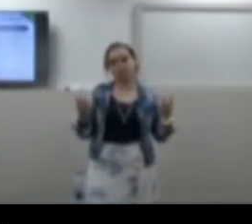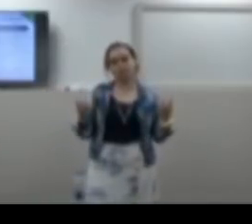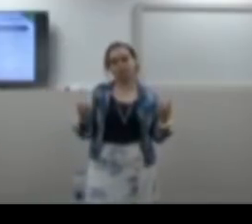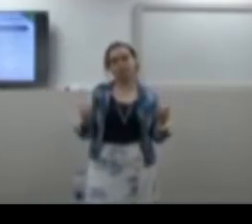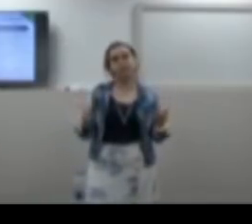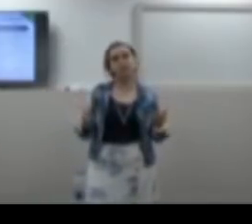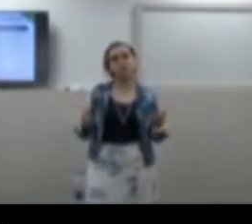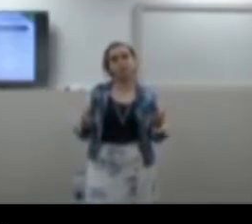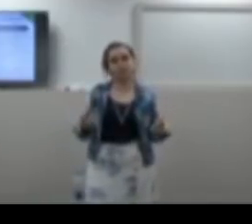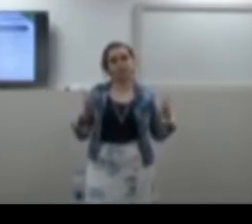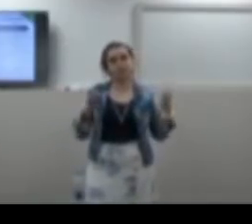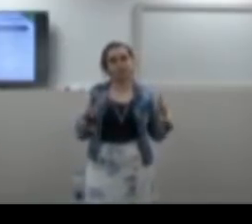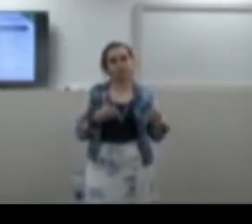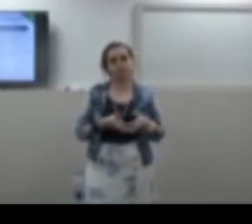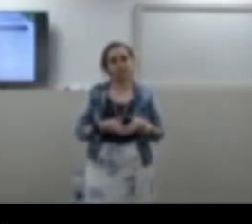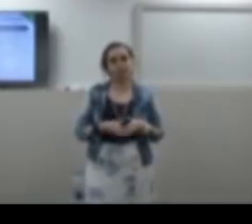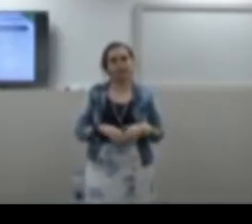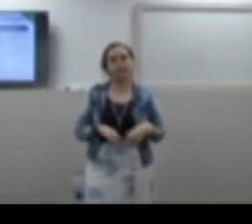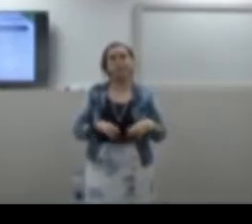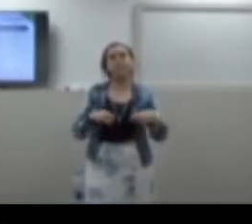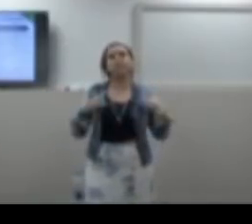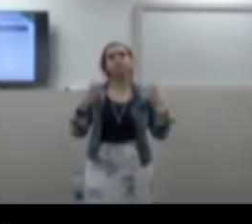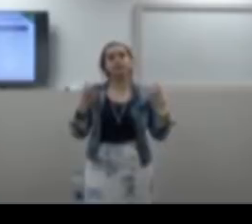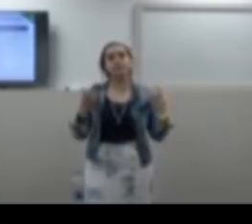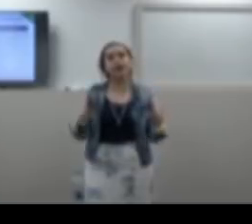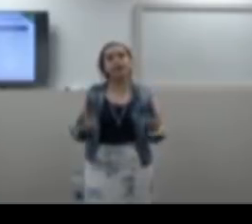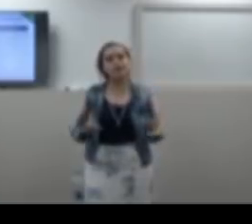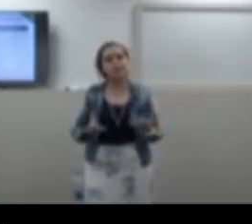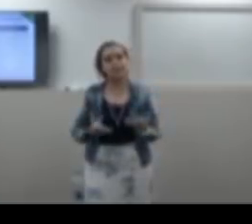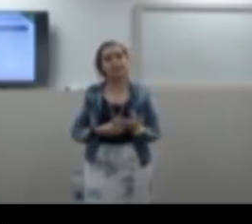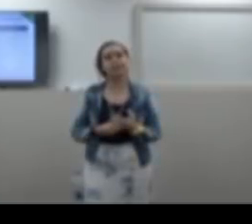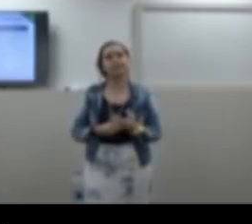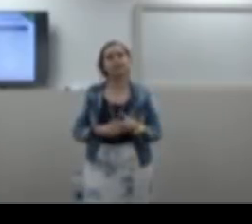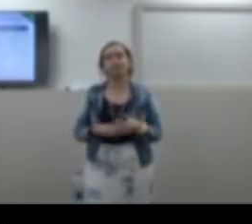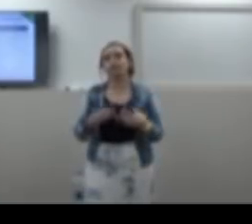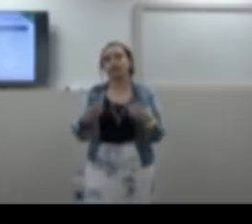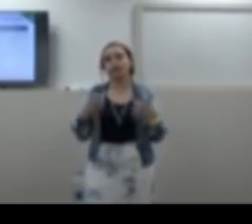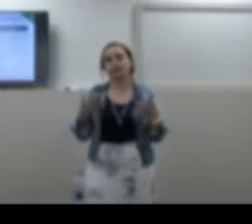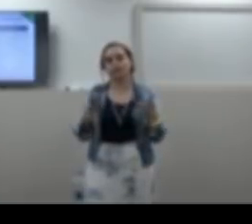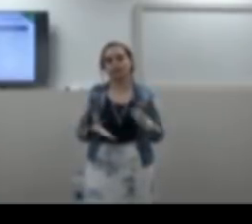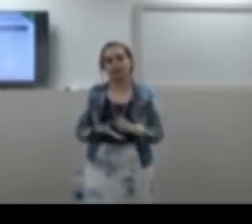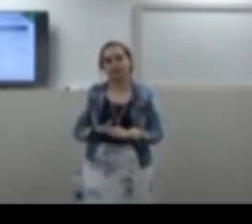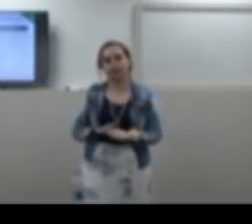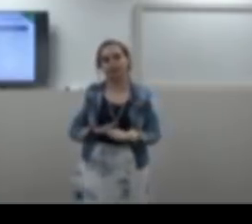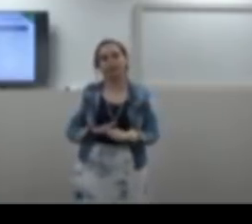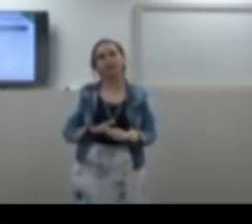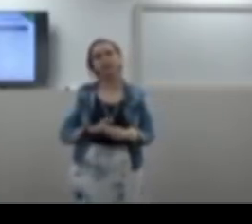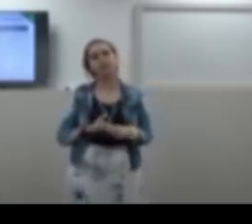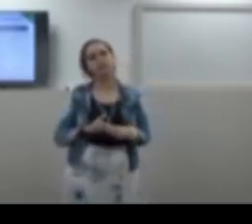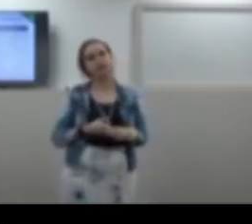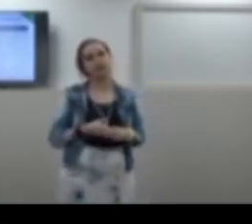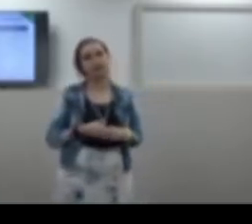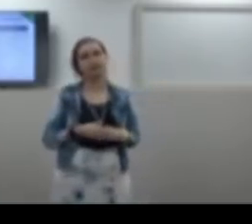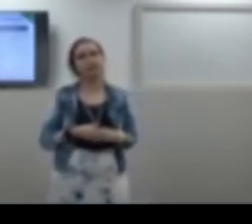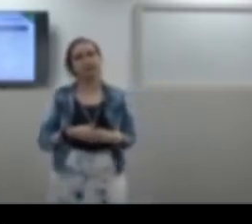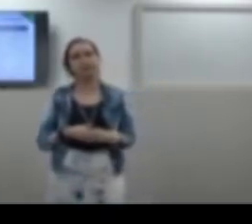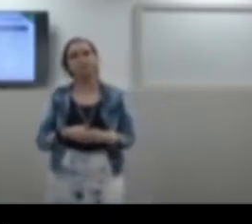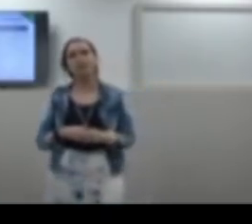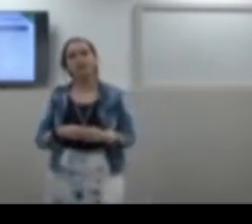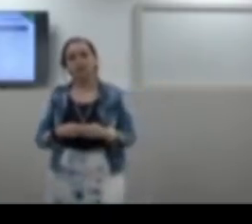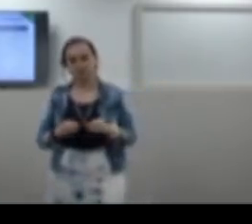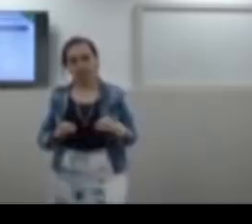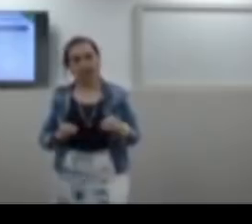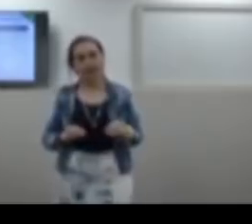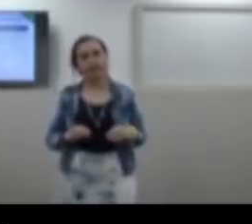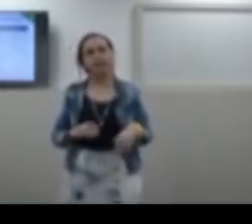as outras espécies de plantas relacionadas a ela, os animais que dependem da araucária ali na sua cadeia alimentar, na sua teia alimentar,